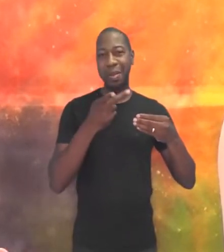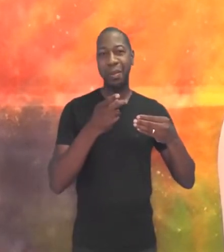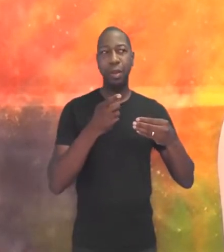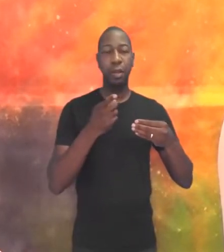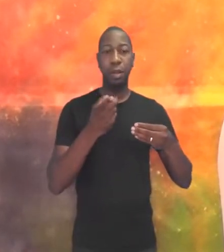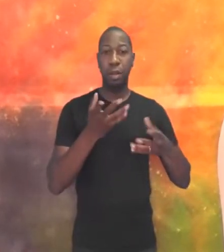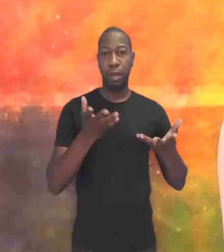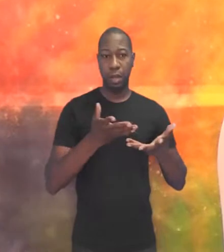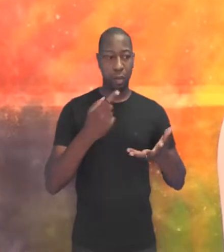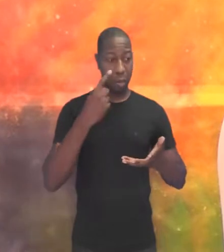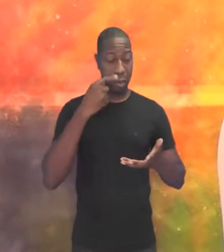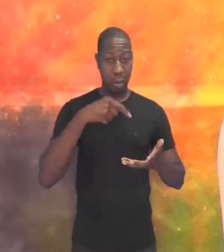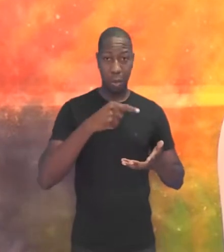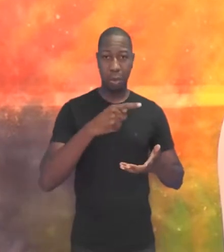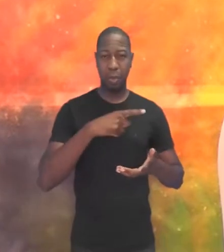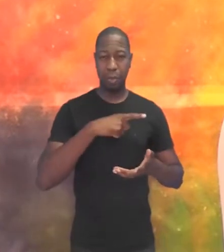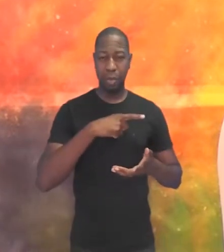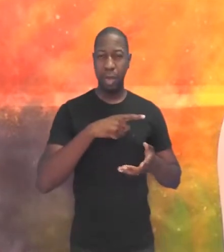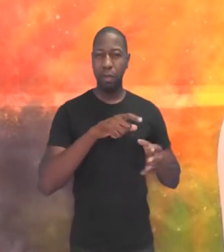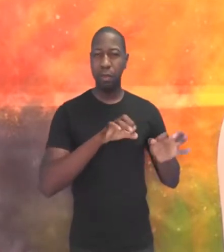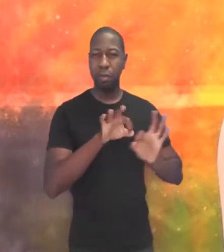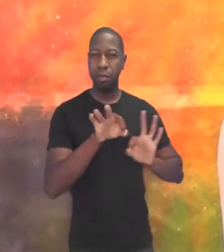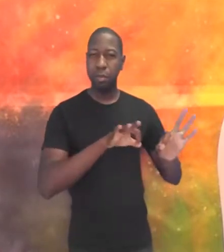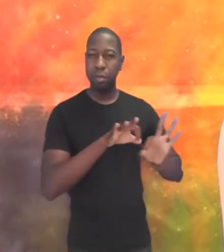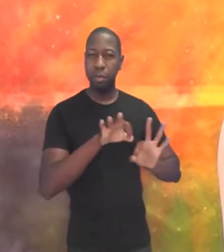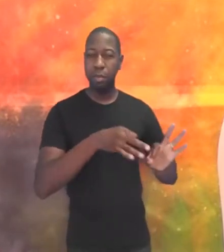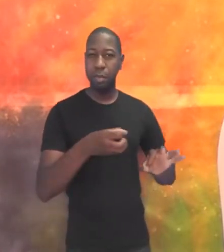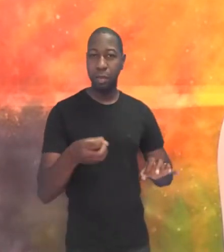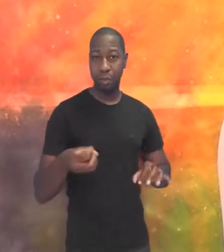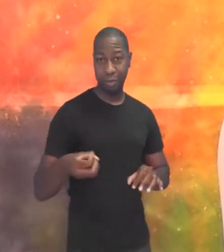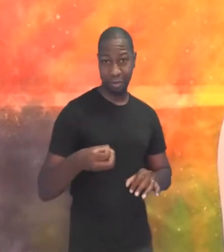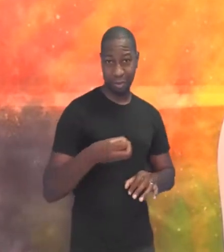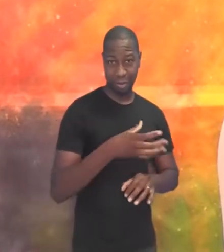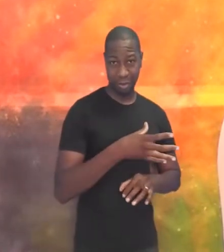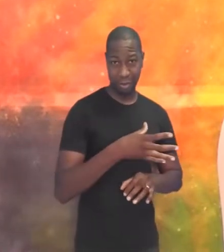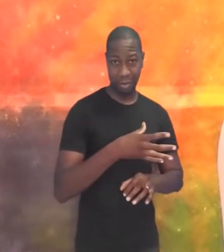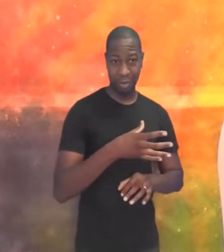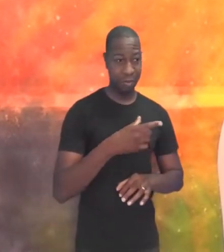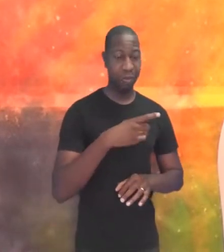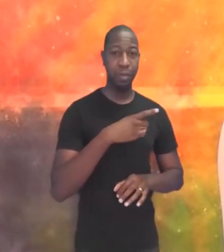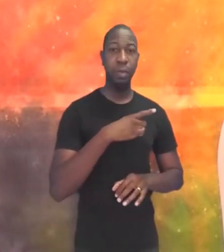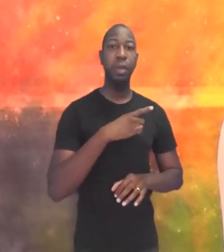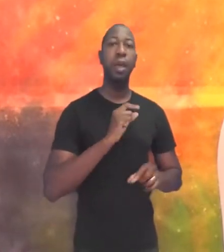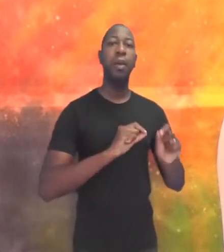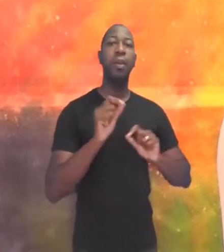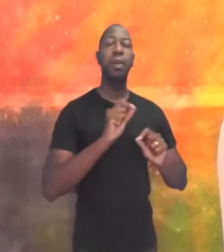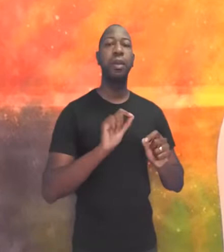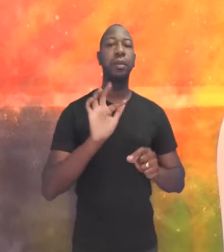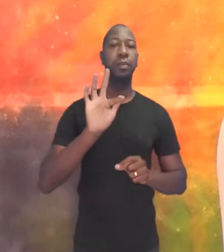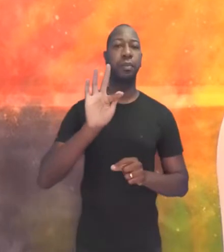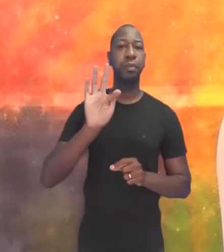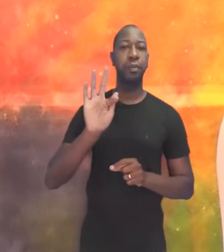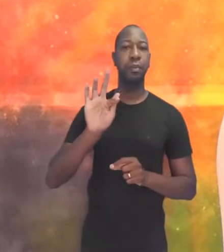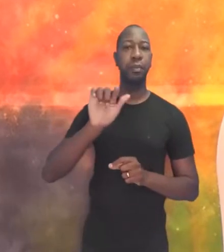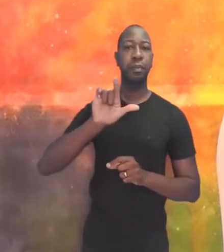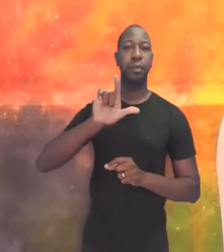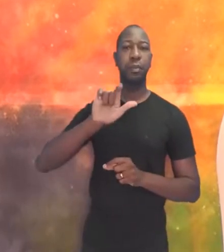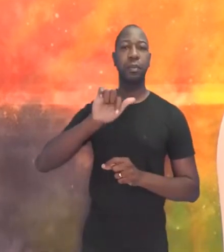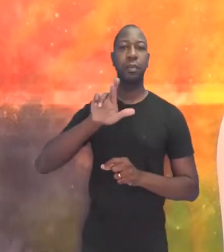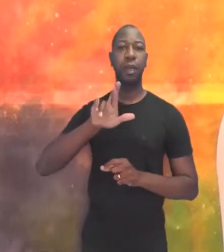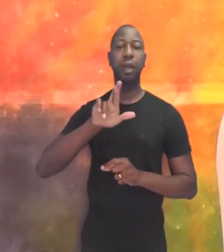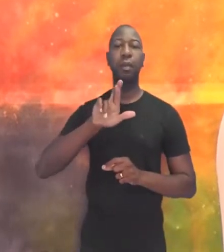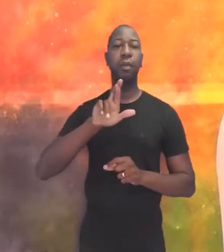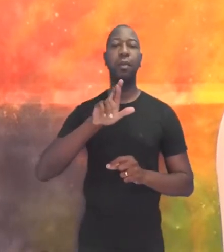só online. A gente teve um projeto muito importante, que é o projeto A FLIR nas Escolas. E isso pra gente